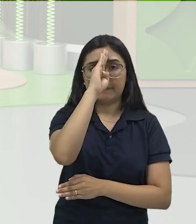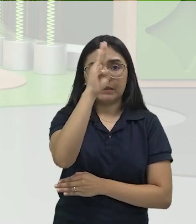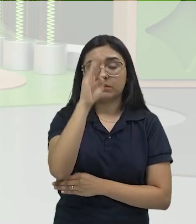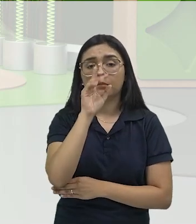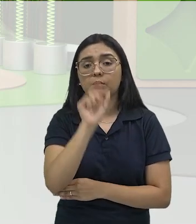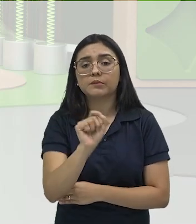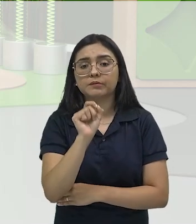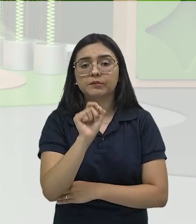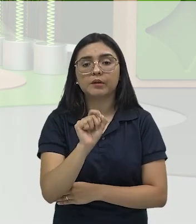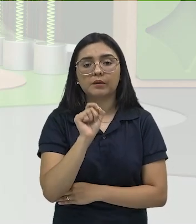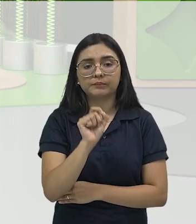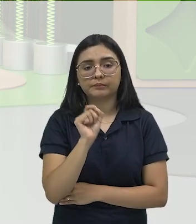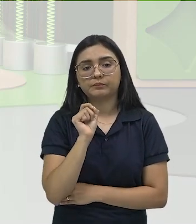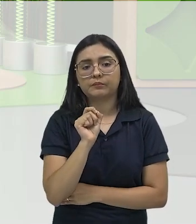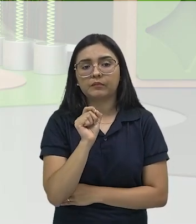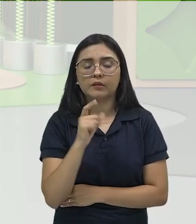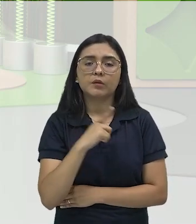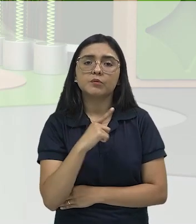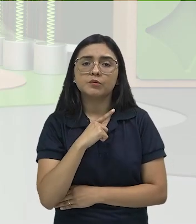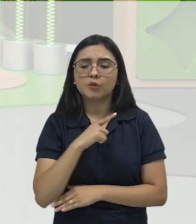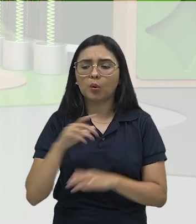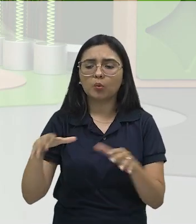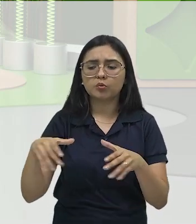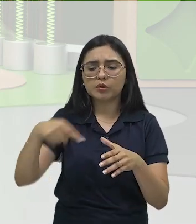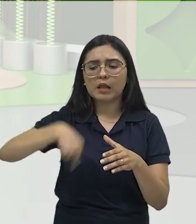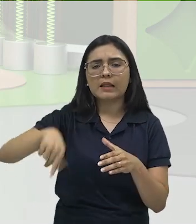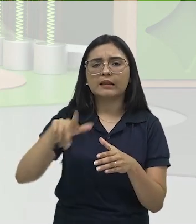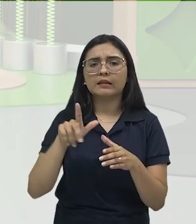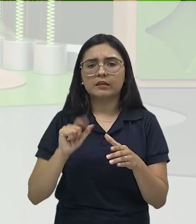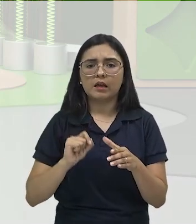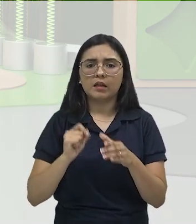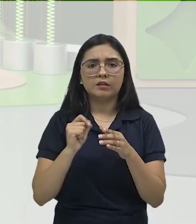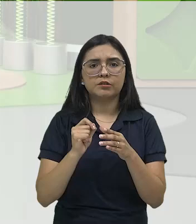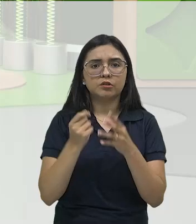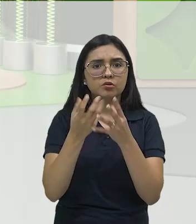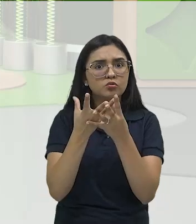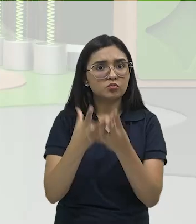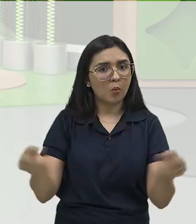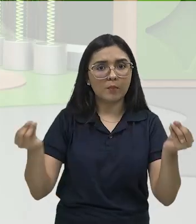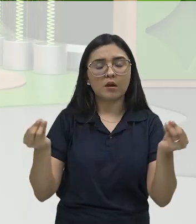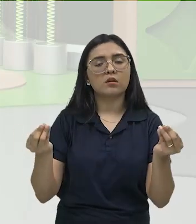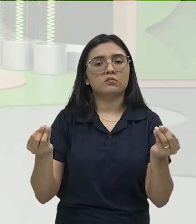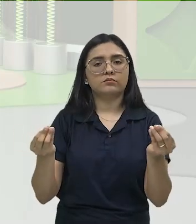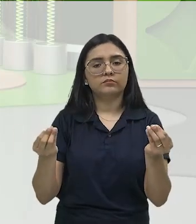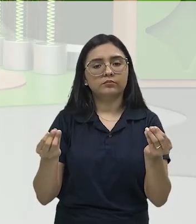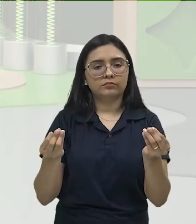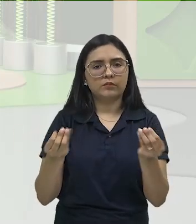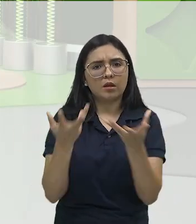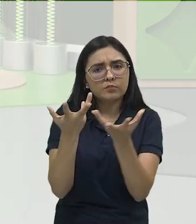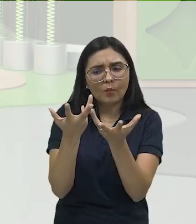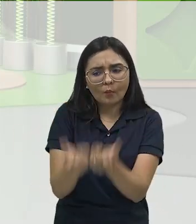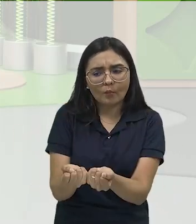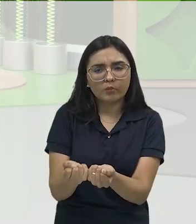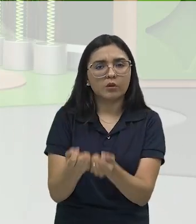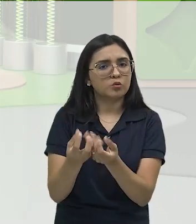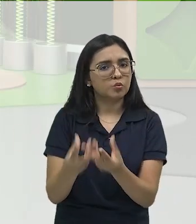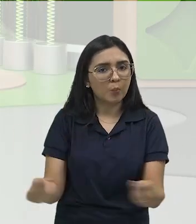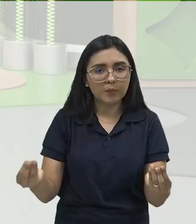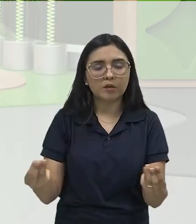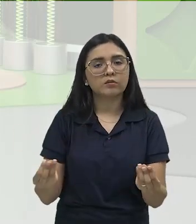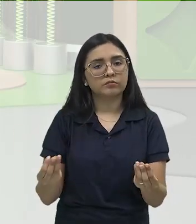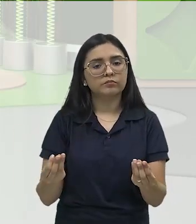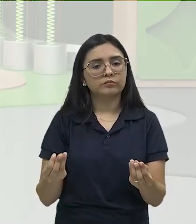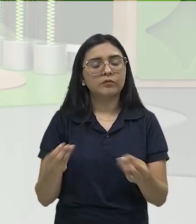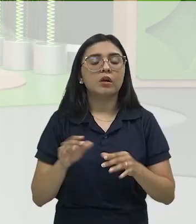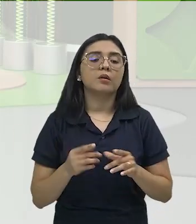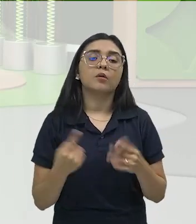principalmente ali, aqueles menores, eles chegaram a desaparecer, né? Então são imagens chocantes também, porque como eu falei